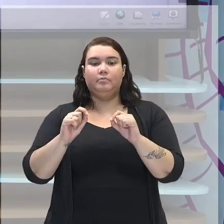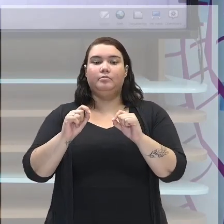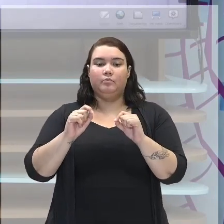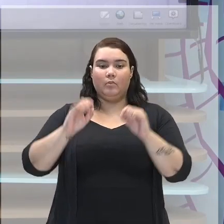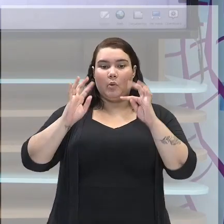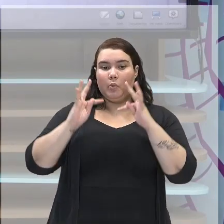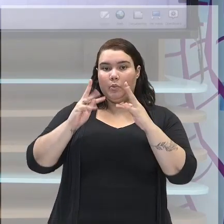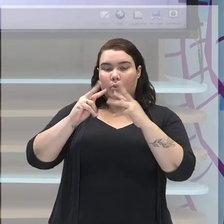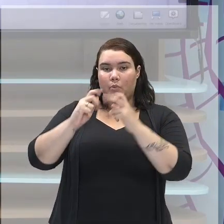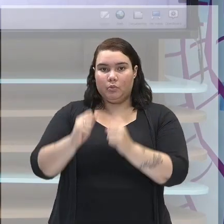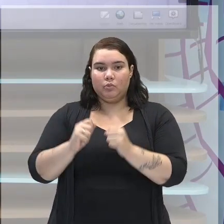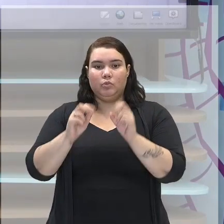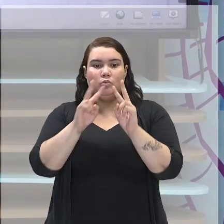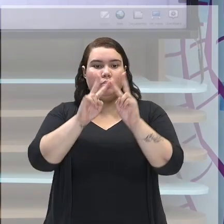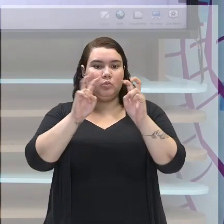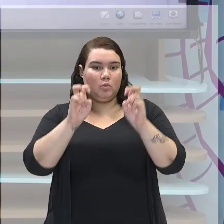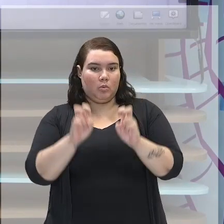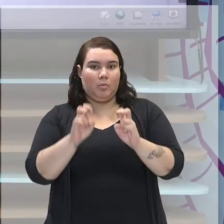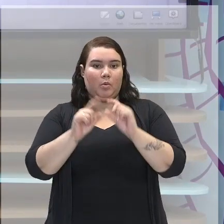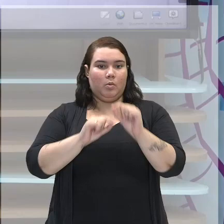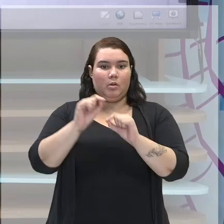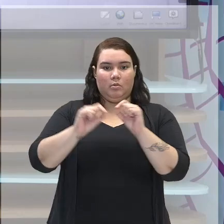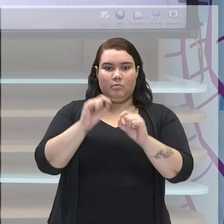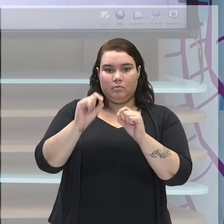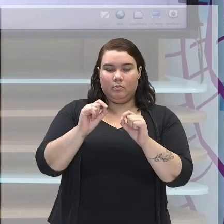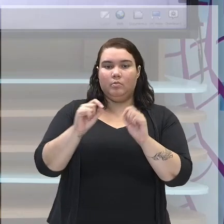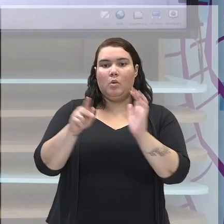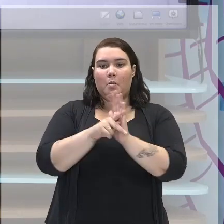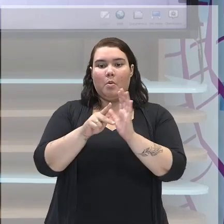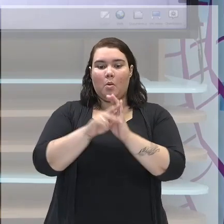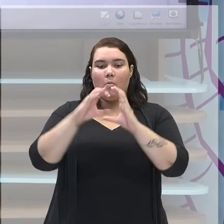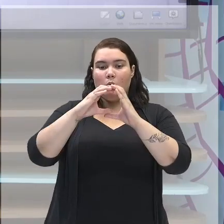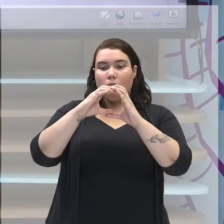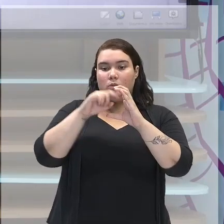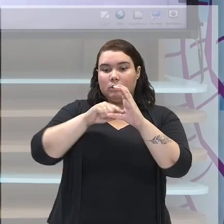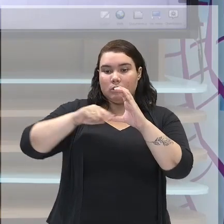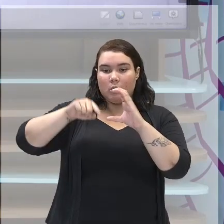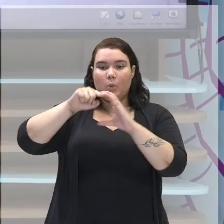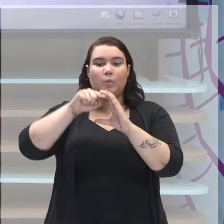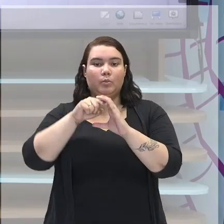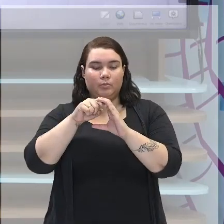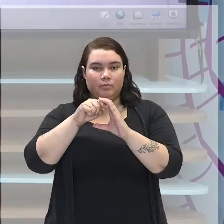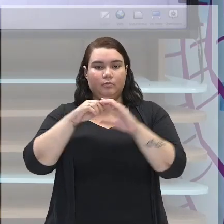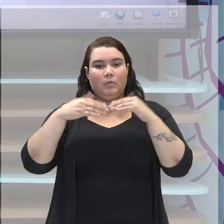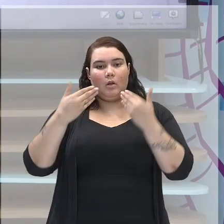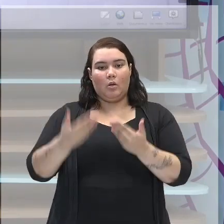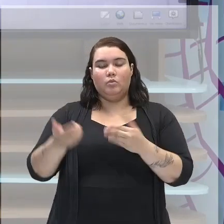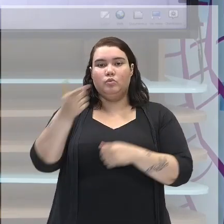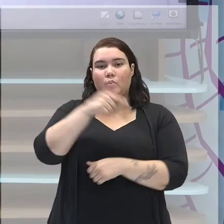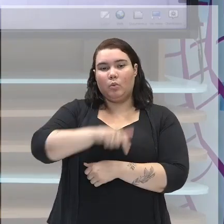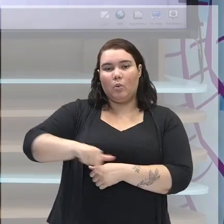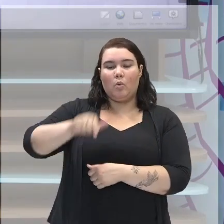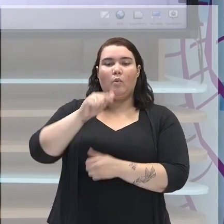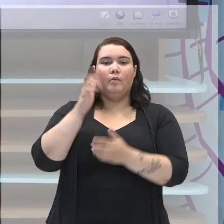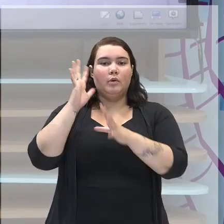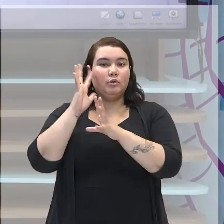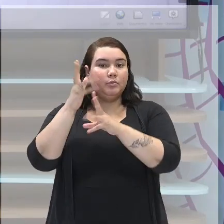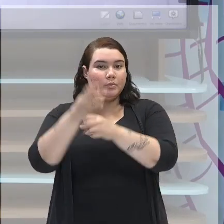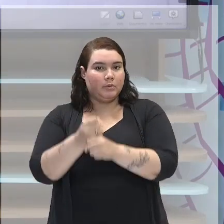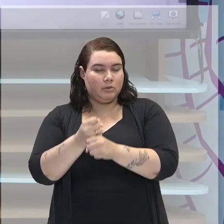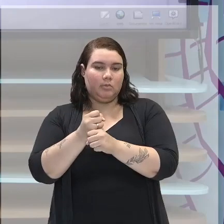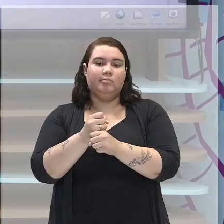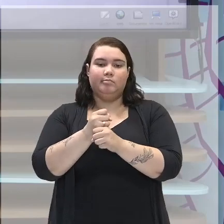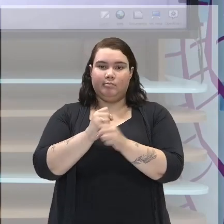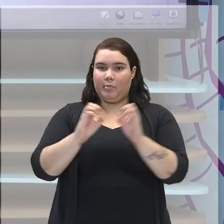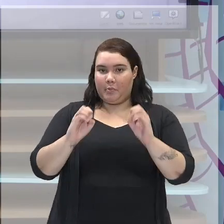tudo a respeito de quem? A respeito do círculo. Então, eu vou relembrar tudo a respeito do